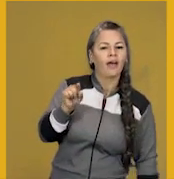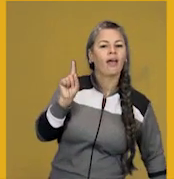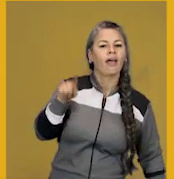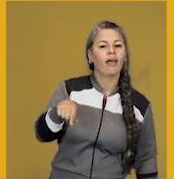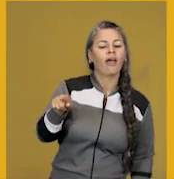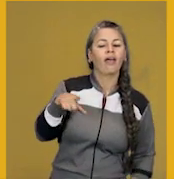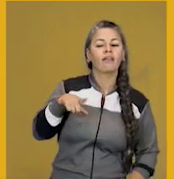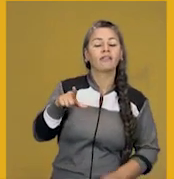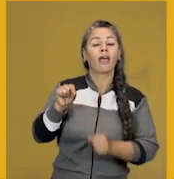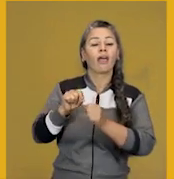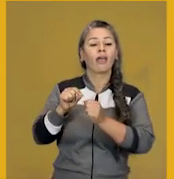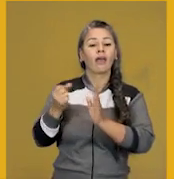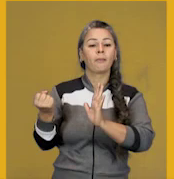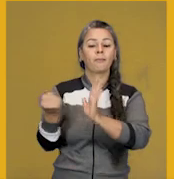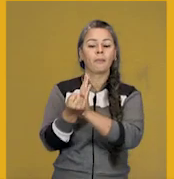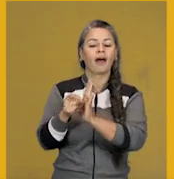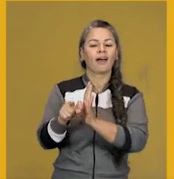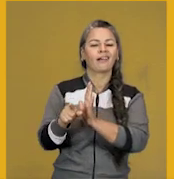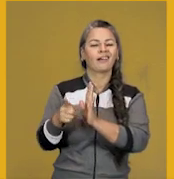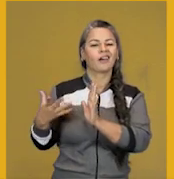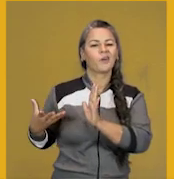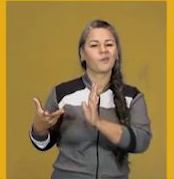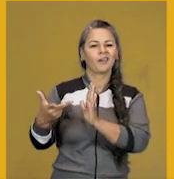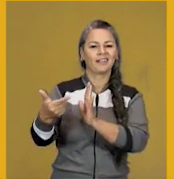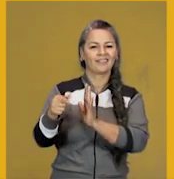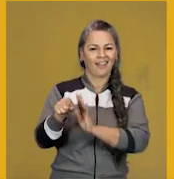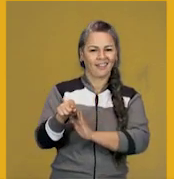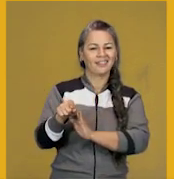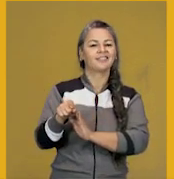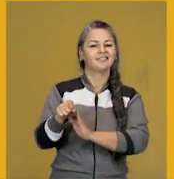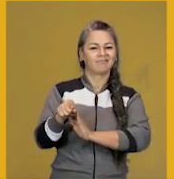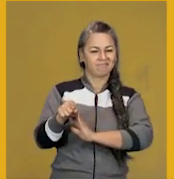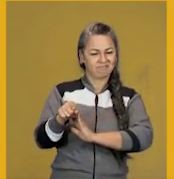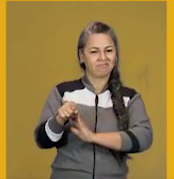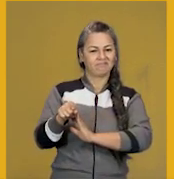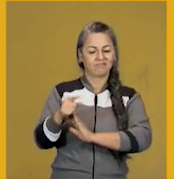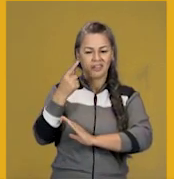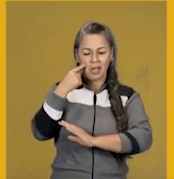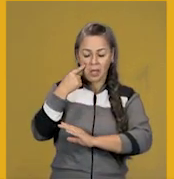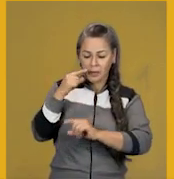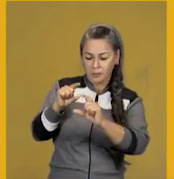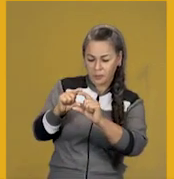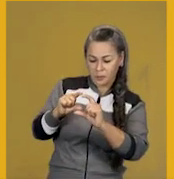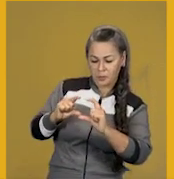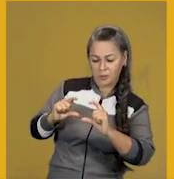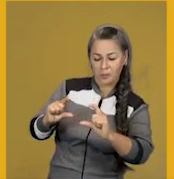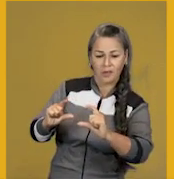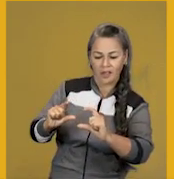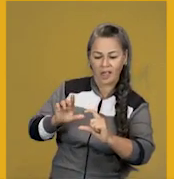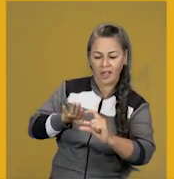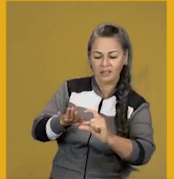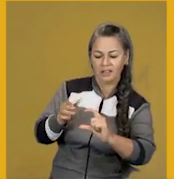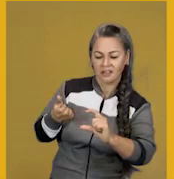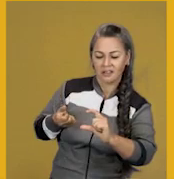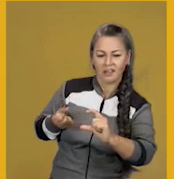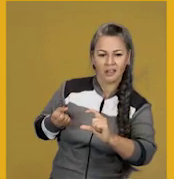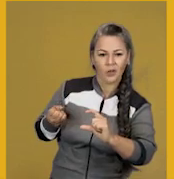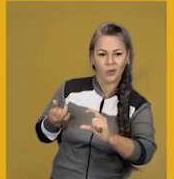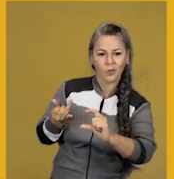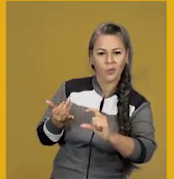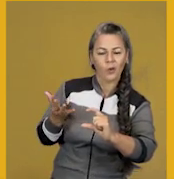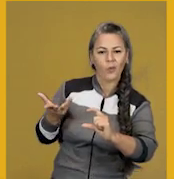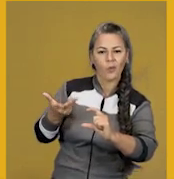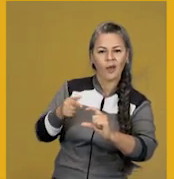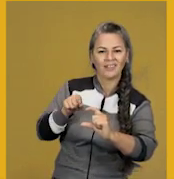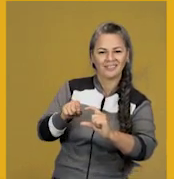um selo de qualidade, como se faz atualmente para informar o consumo da energia de eletrodomésticos. Já pensou